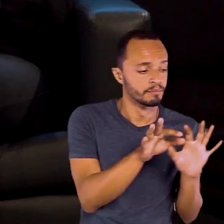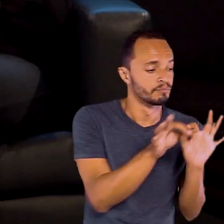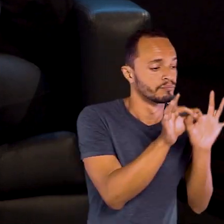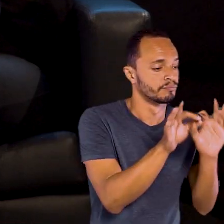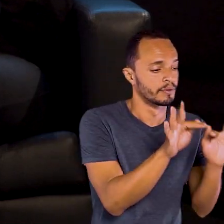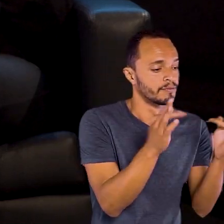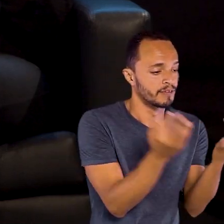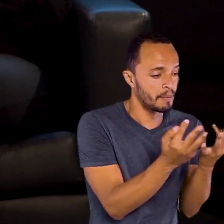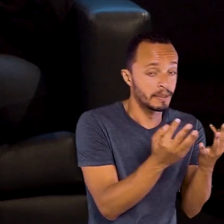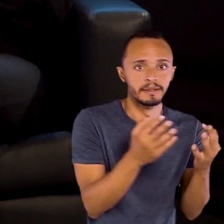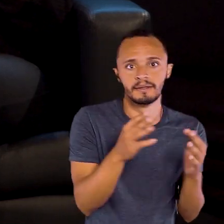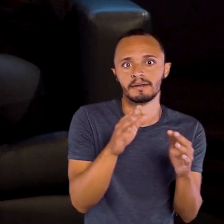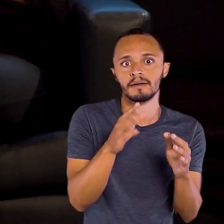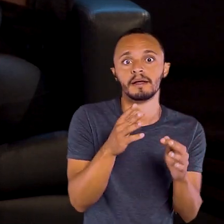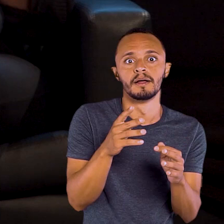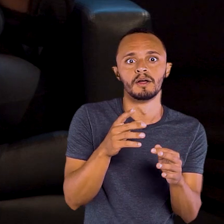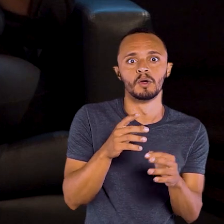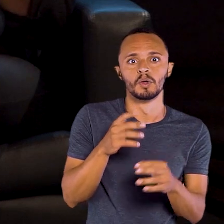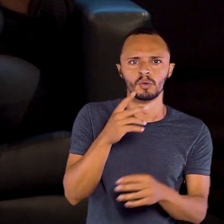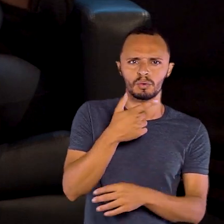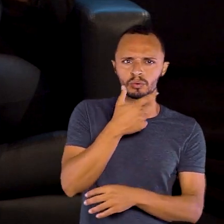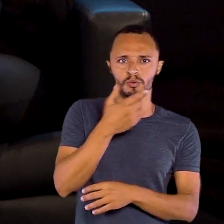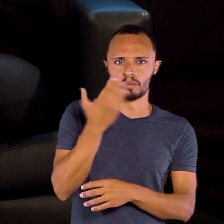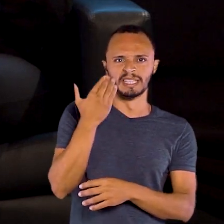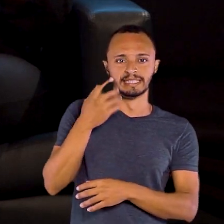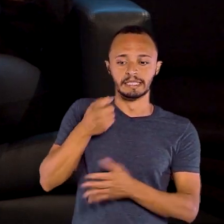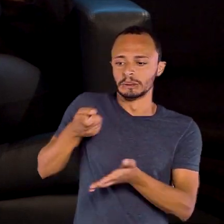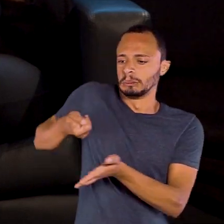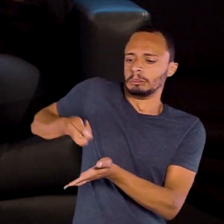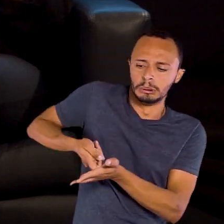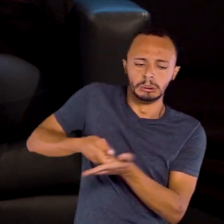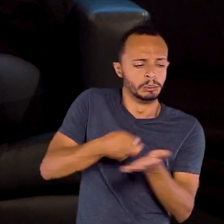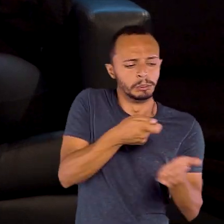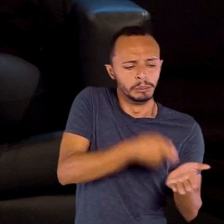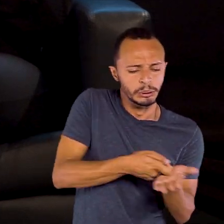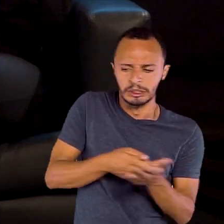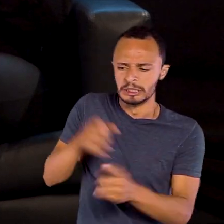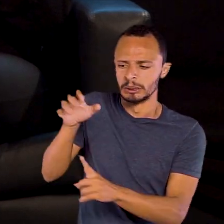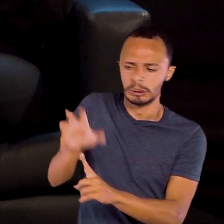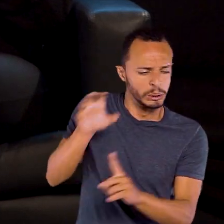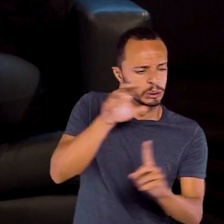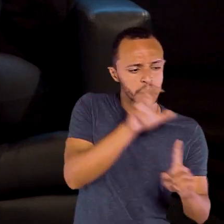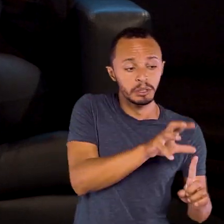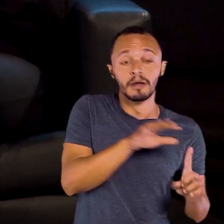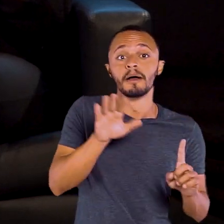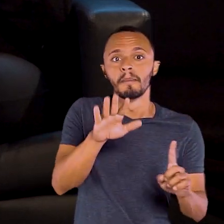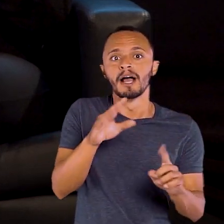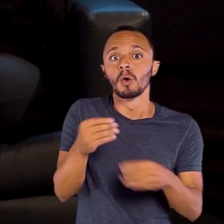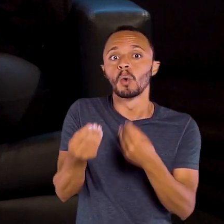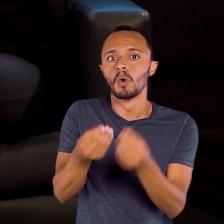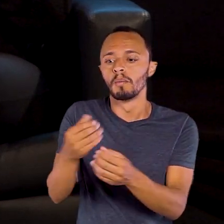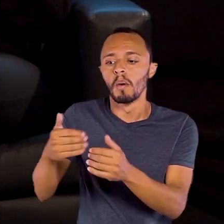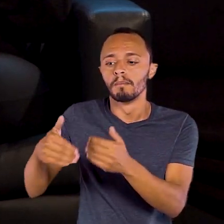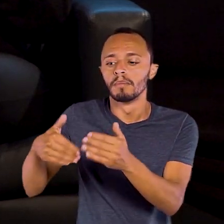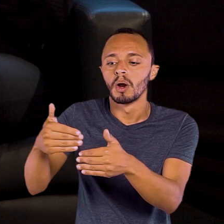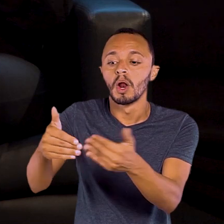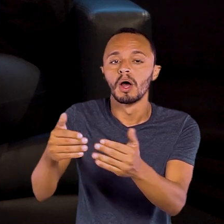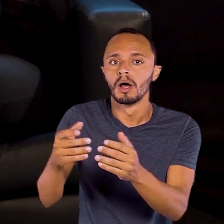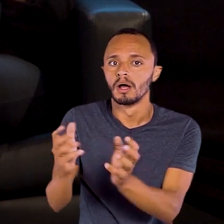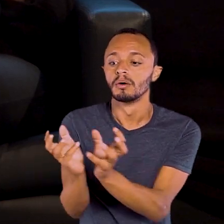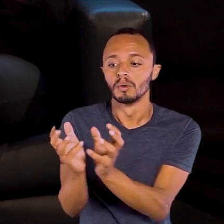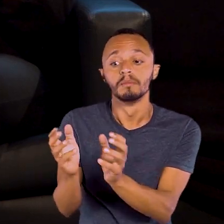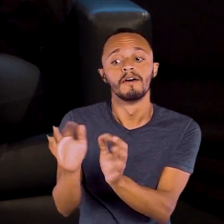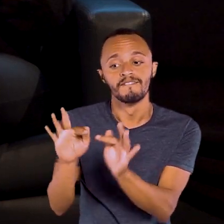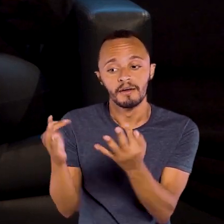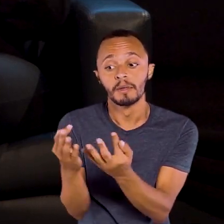aí sim você consegue, né, mergulhar na história de uma forma diferente. Só que é uma pesquisa. Ela está